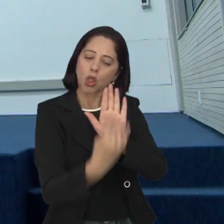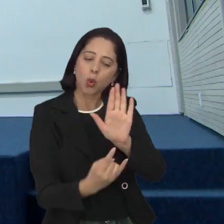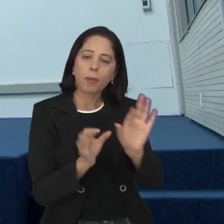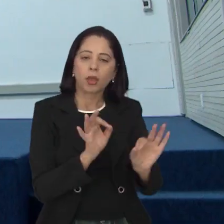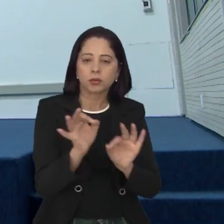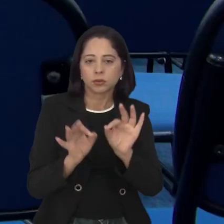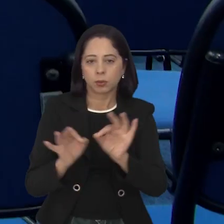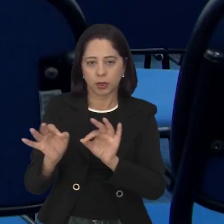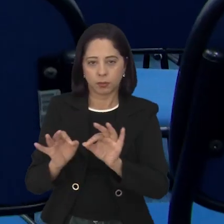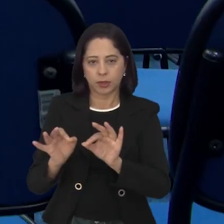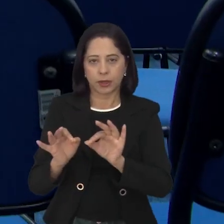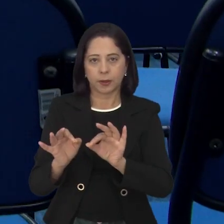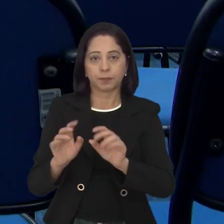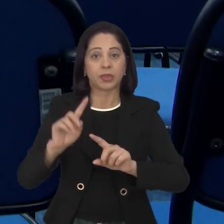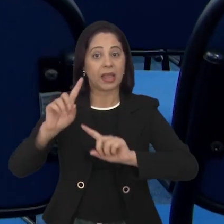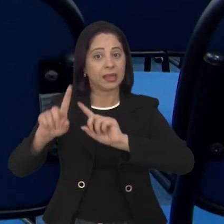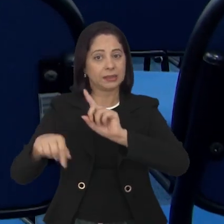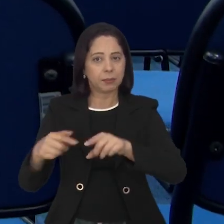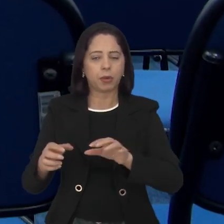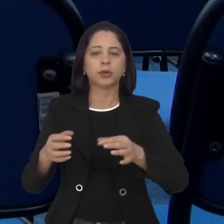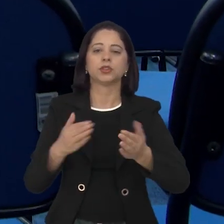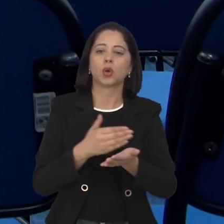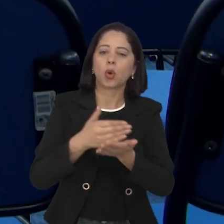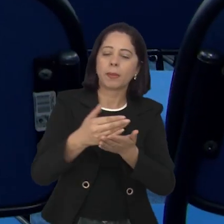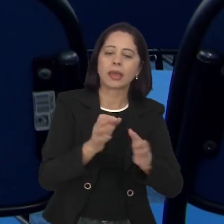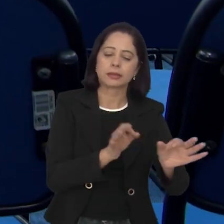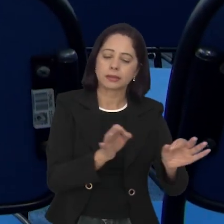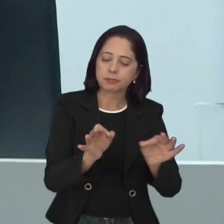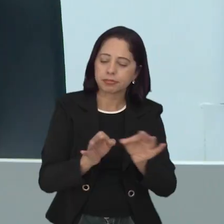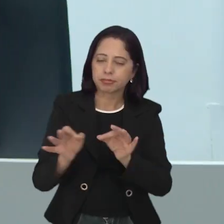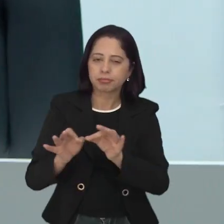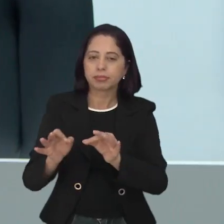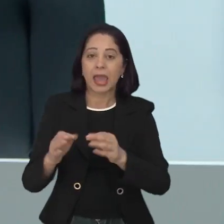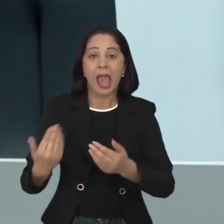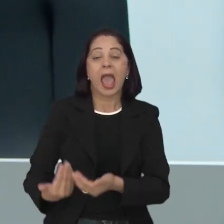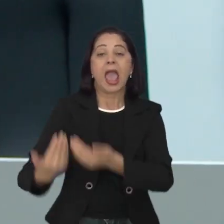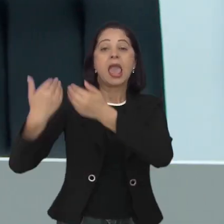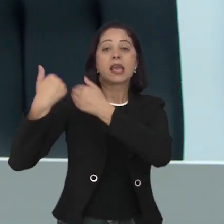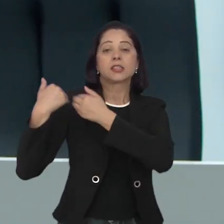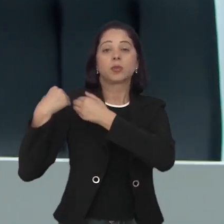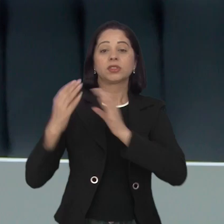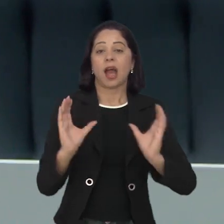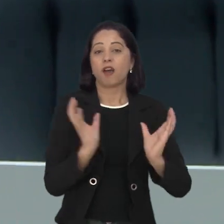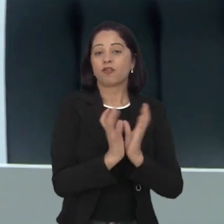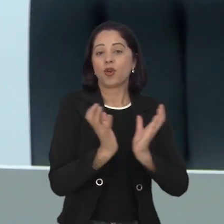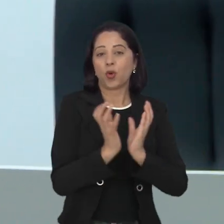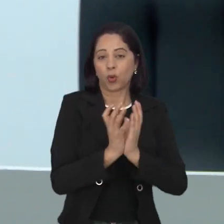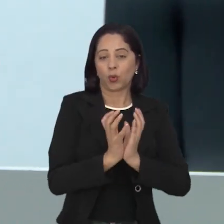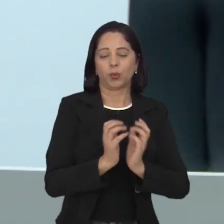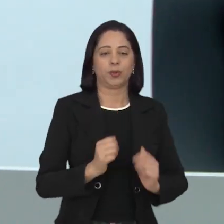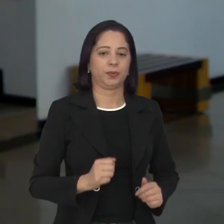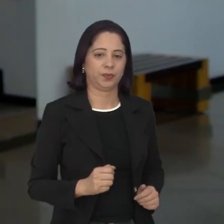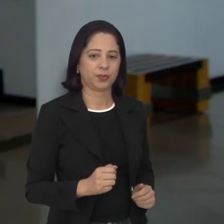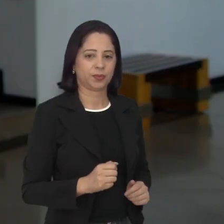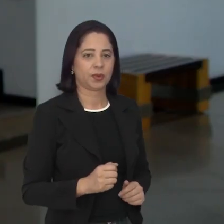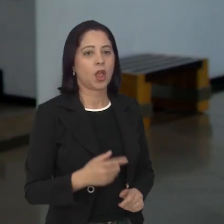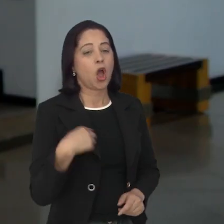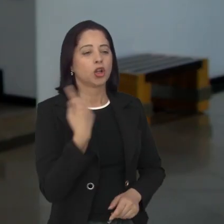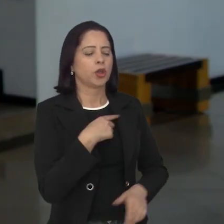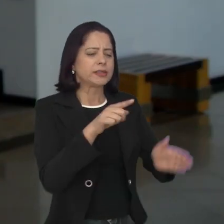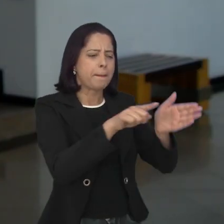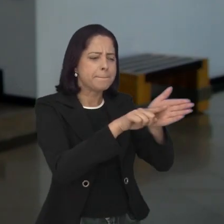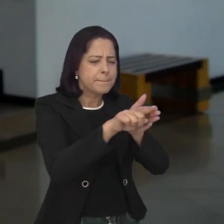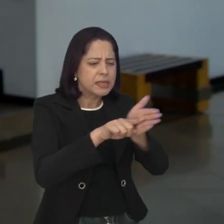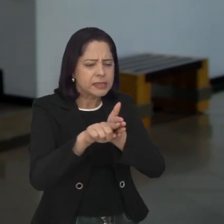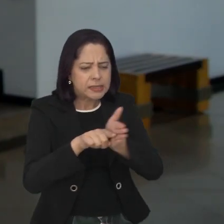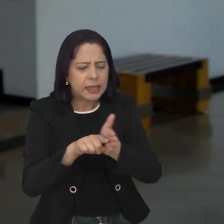um requerimento então a sessão vai para a fase de planejamento tarefa do setor de cerimonial da câmara faz o levantamento